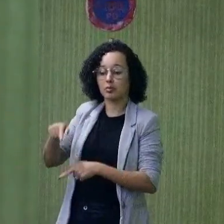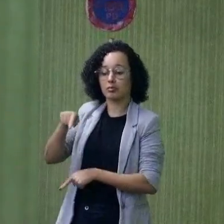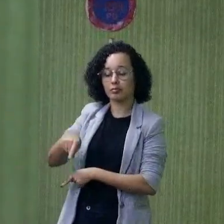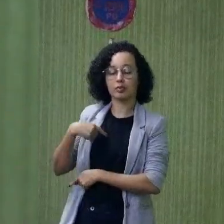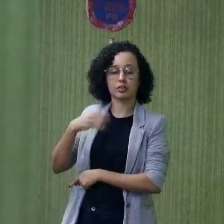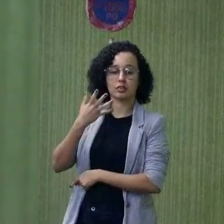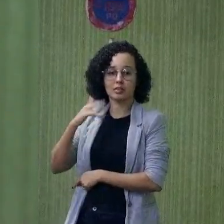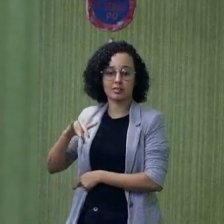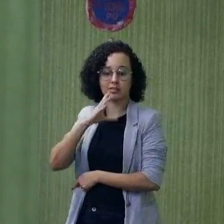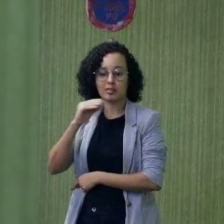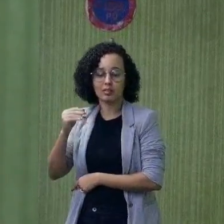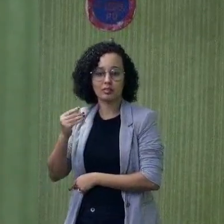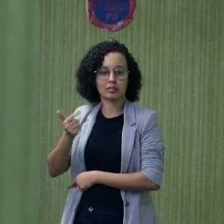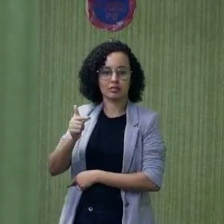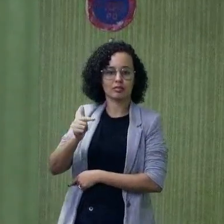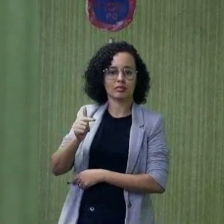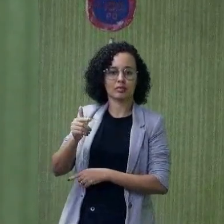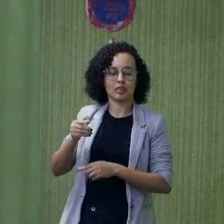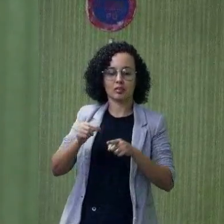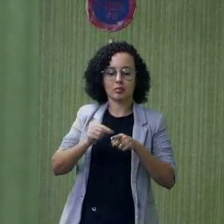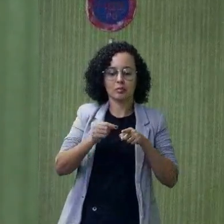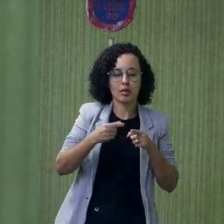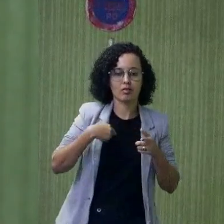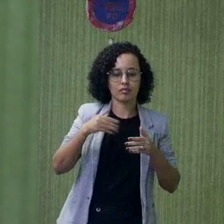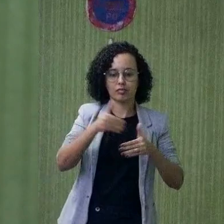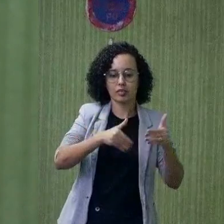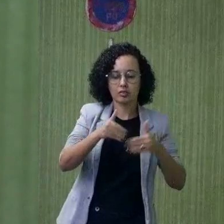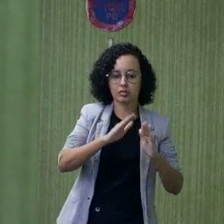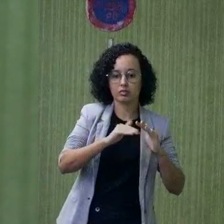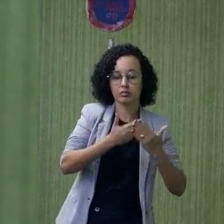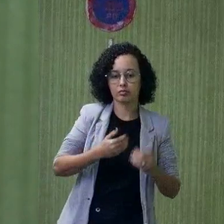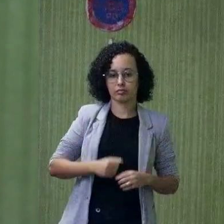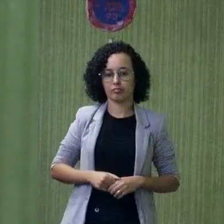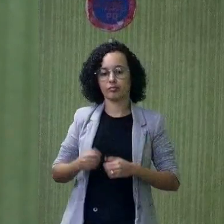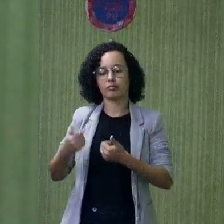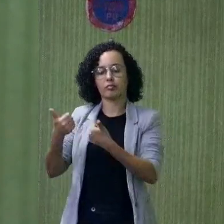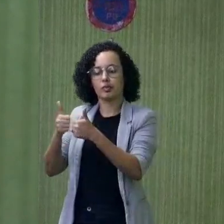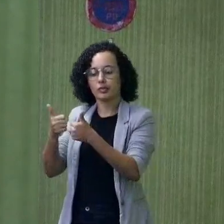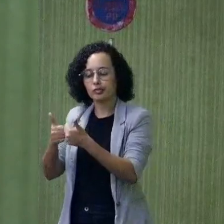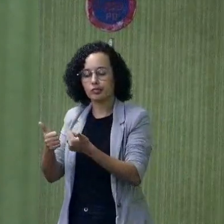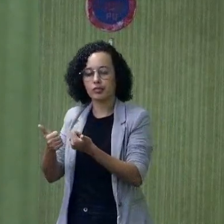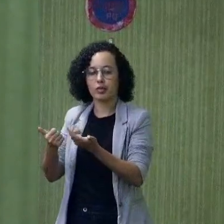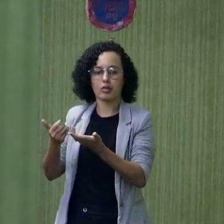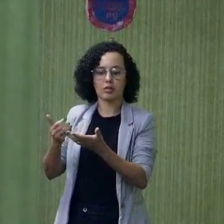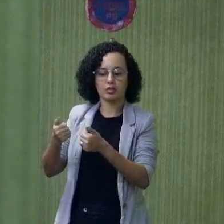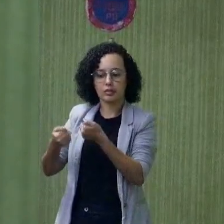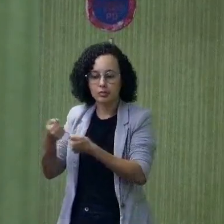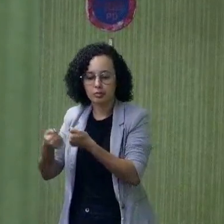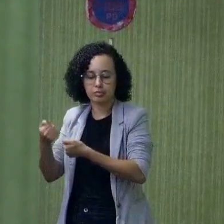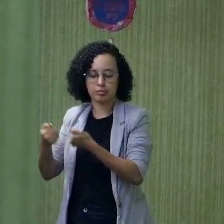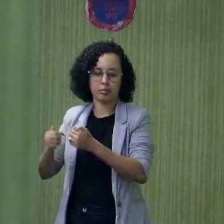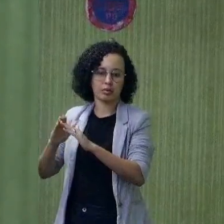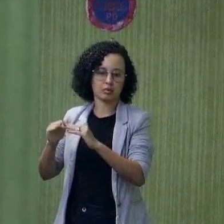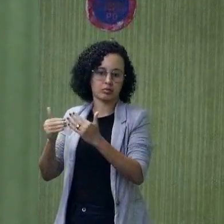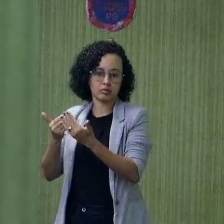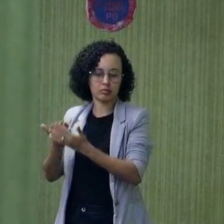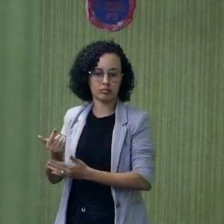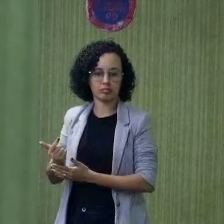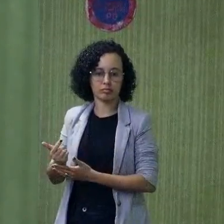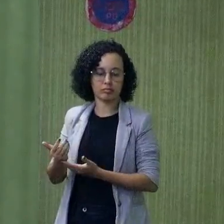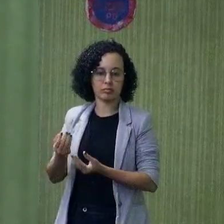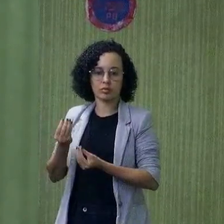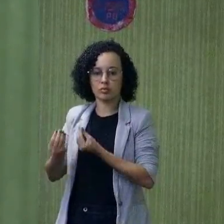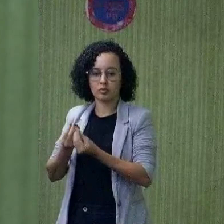que não estão mais nos seus bairros frequentarem a escola o transporte escolar porque realmente não são mais as mesmas linhas que